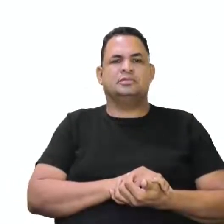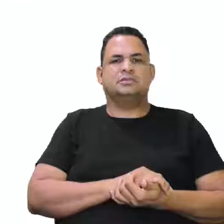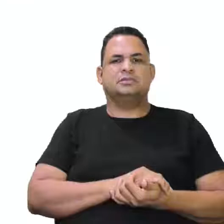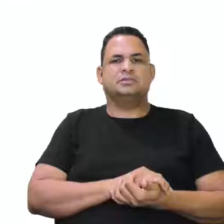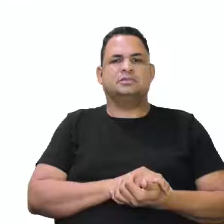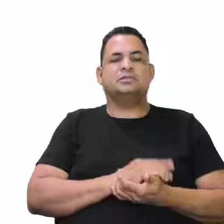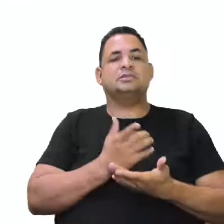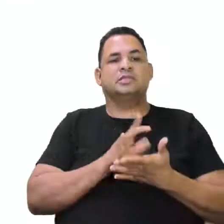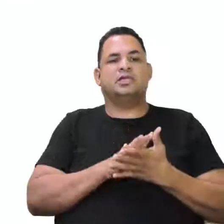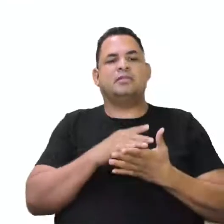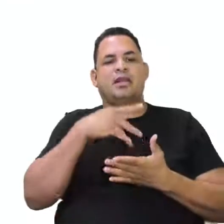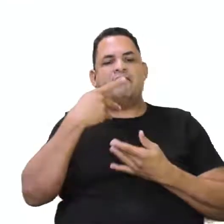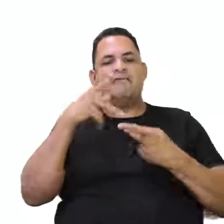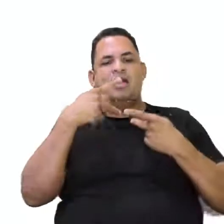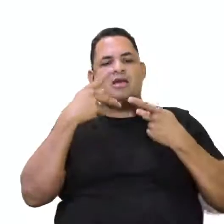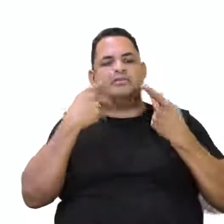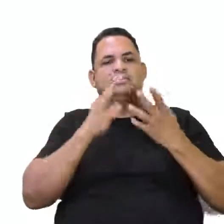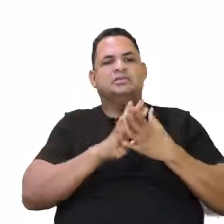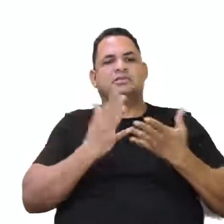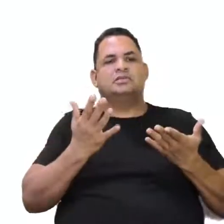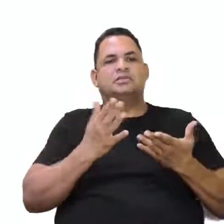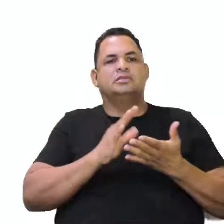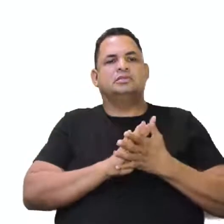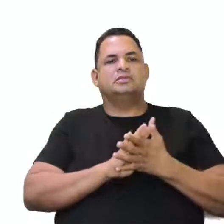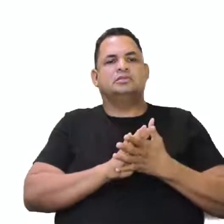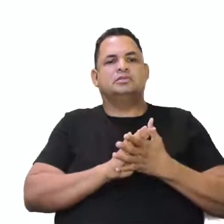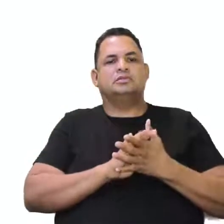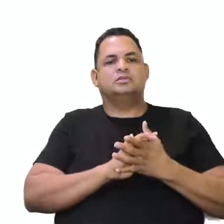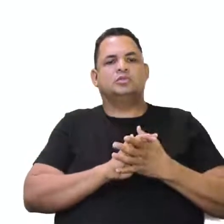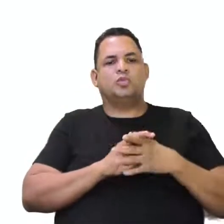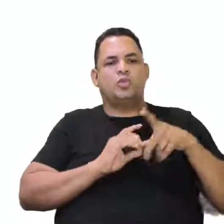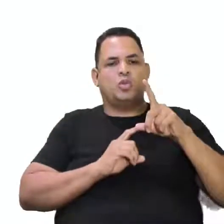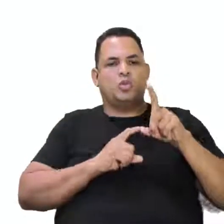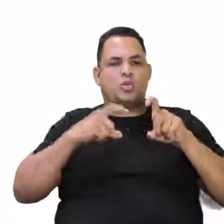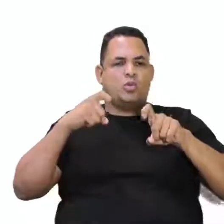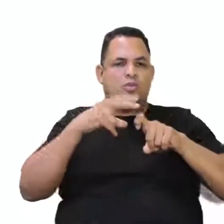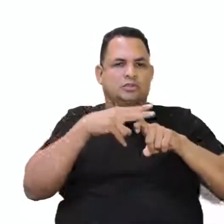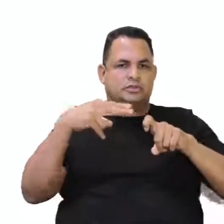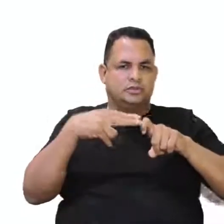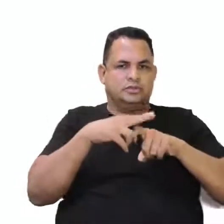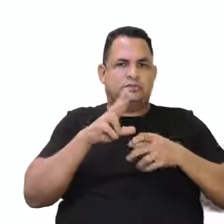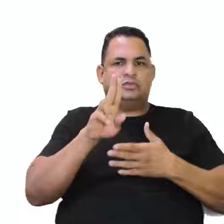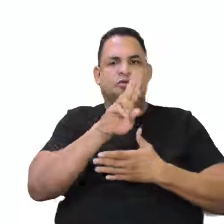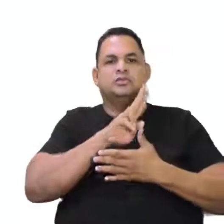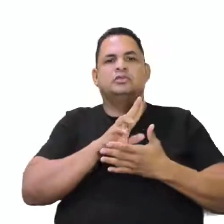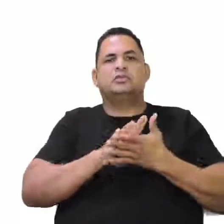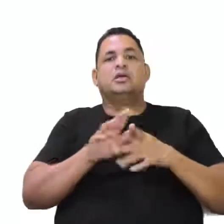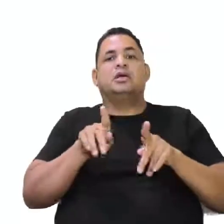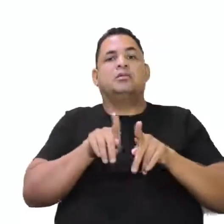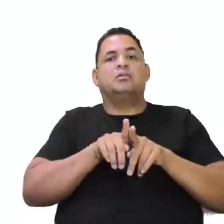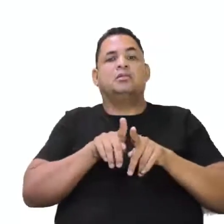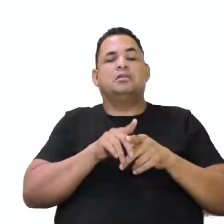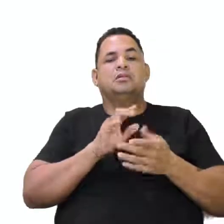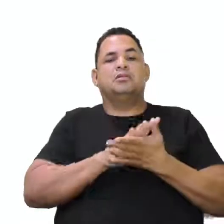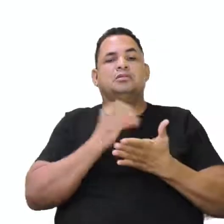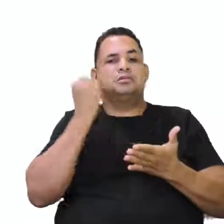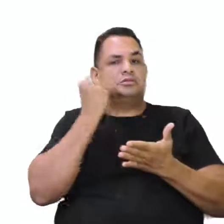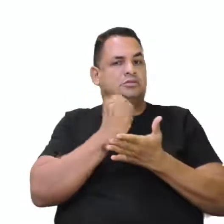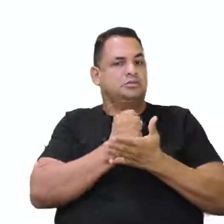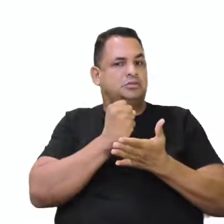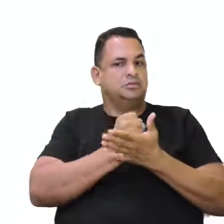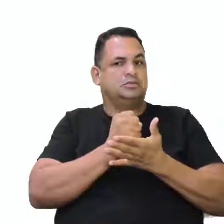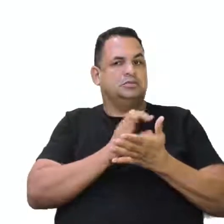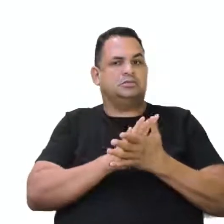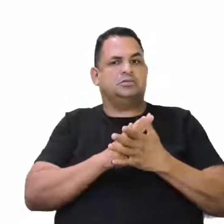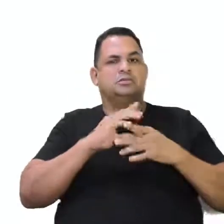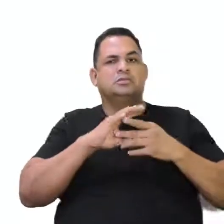e sim ter a remediação disso. O cupuaçu foi registrado por uma empresa japonesa que detém os direitos